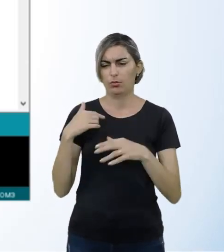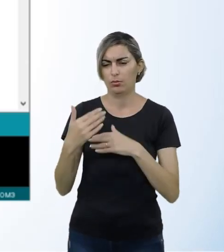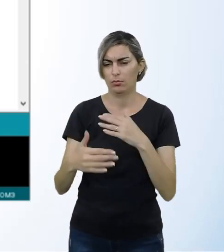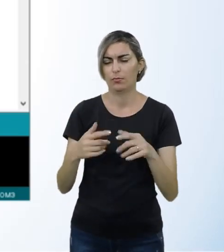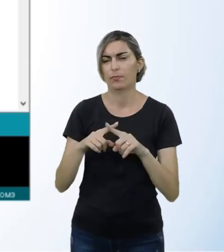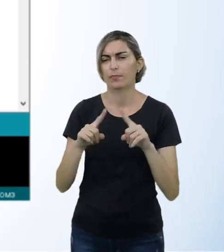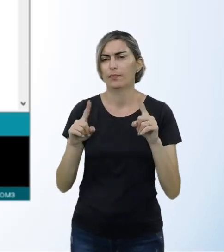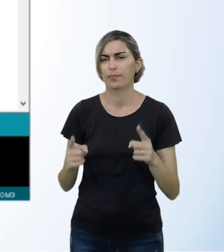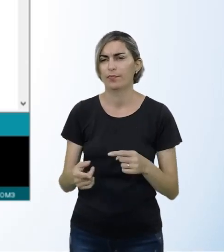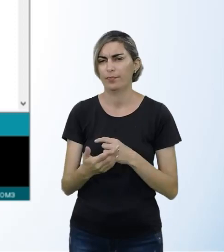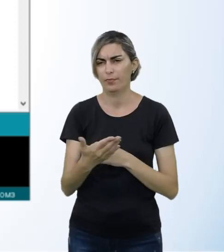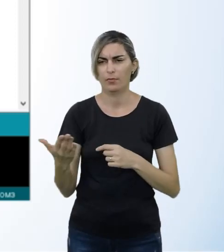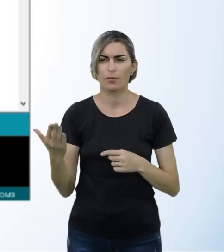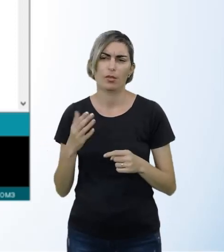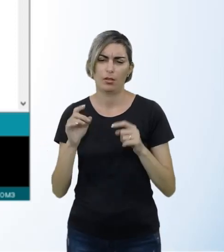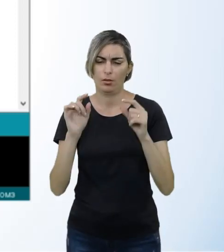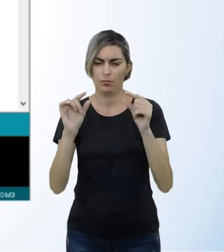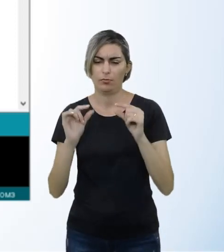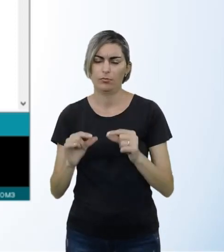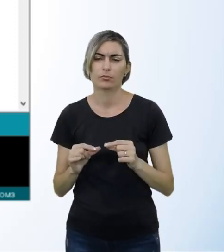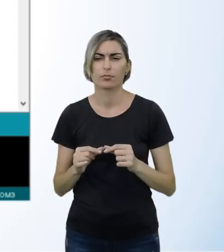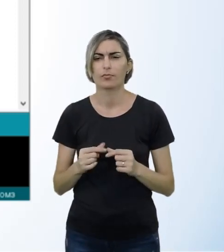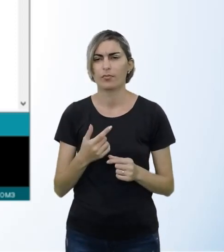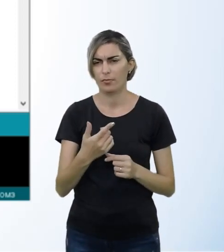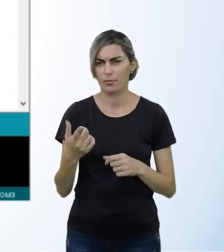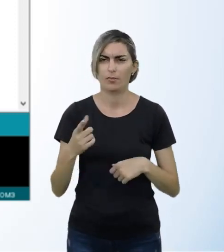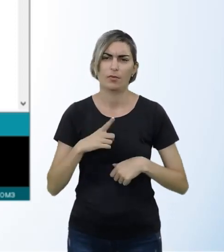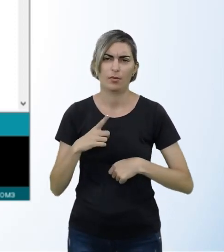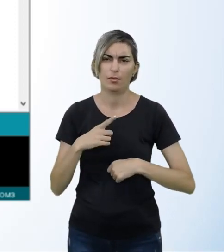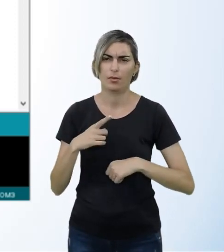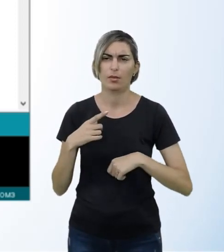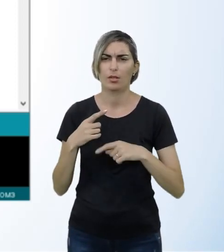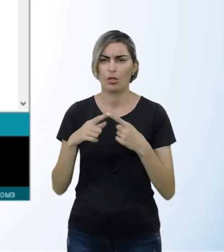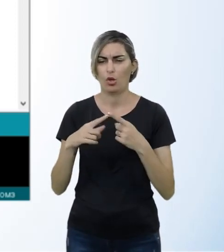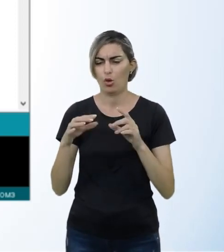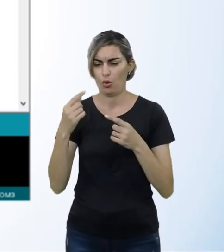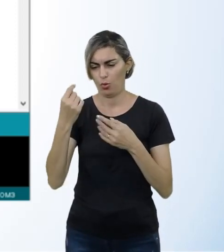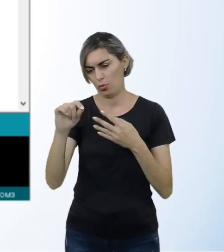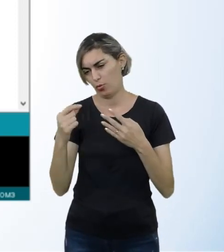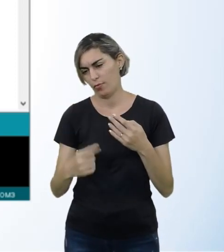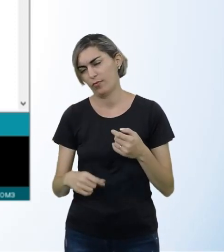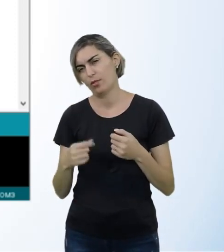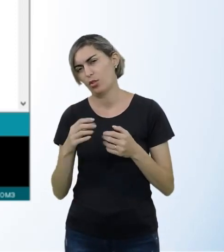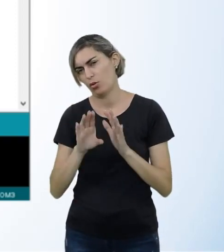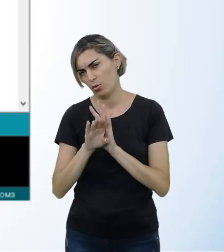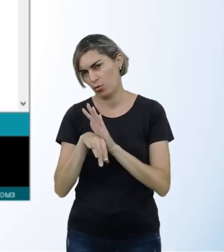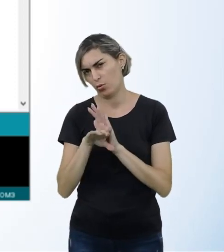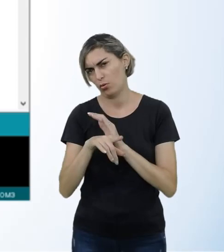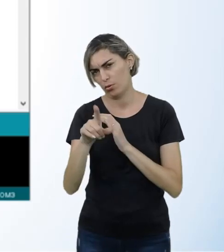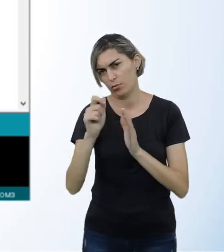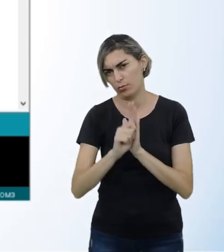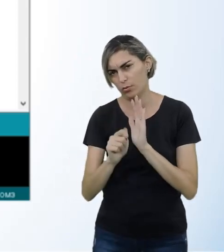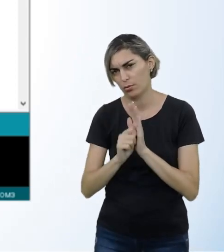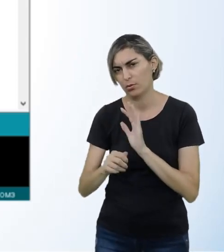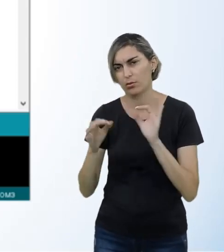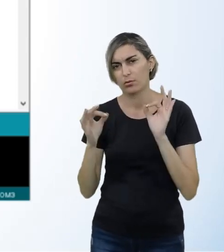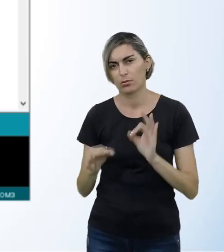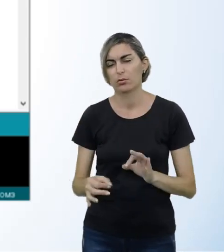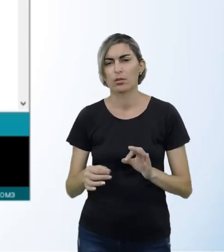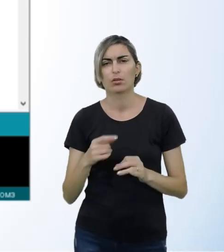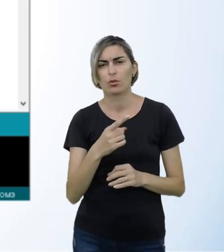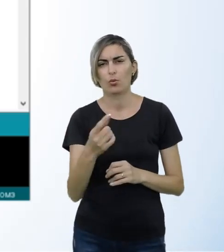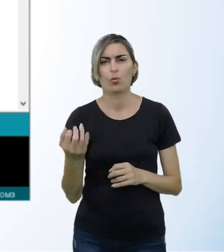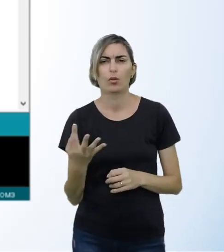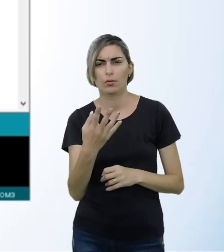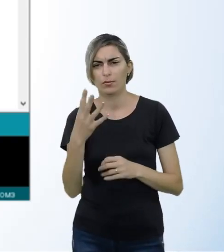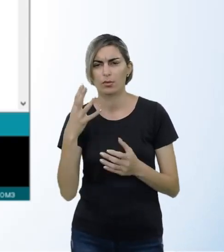pouco, mas a gente usa muito esses botões aqui. Esse aqui é um botão que a gente usa para conferir se o código que você escreveu está correto. Esse aqui é